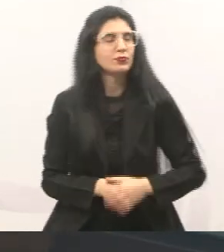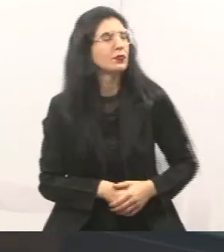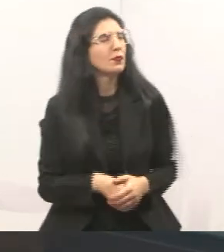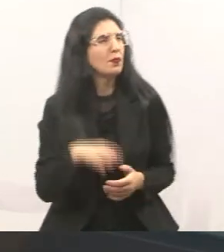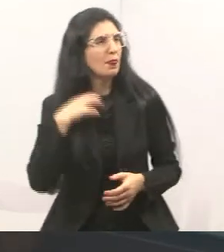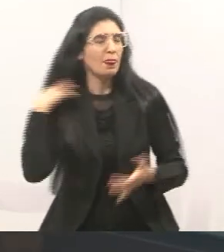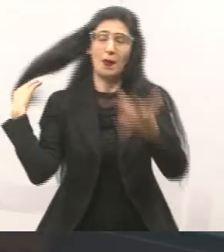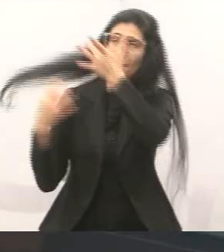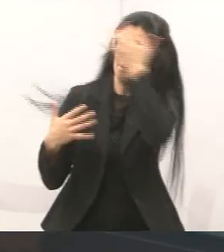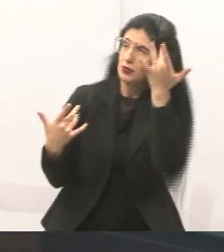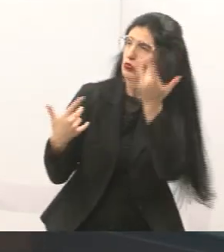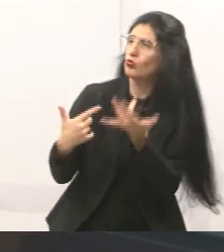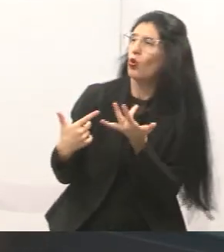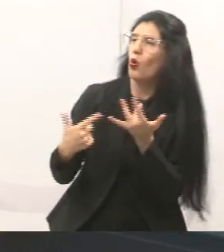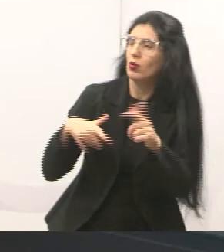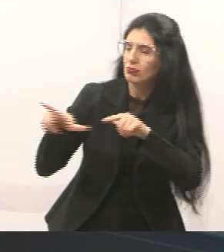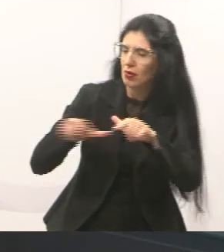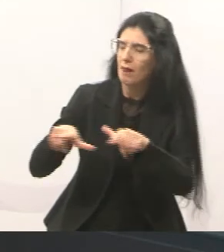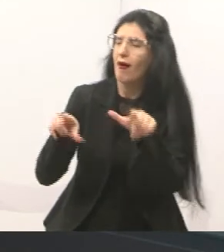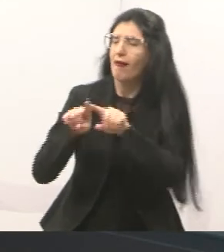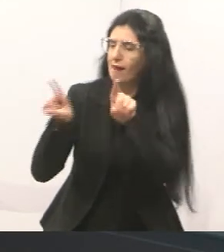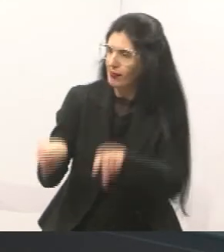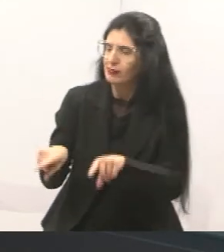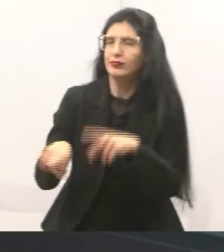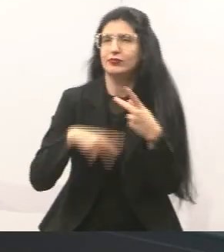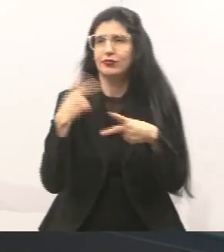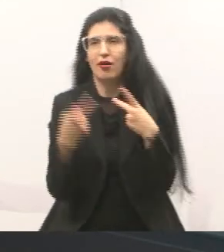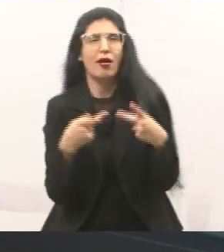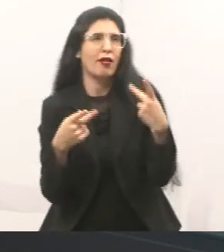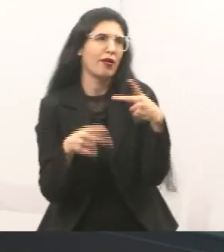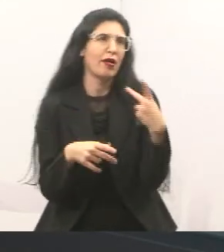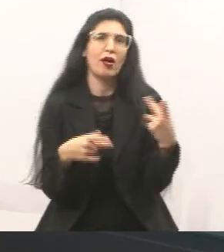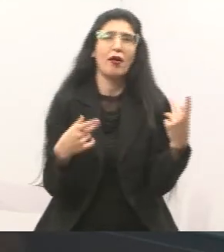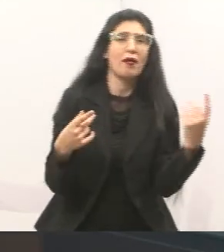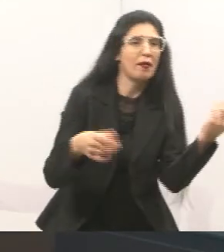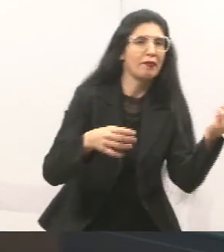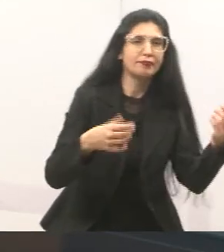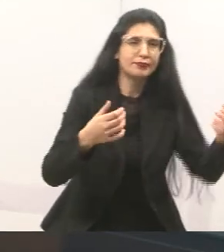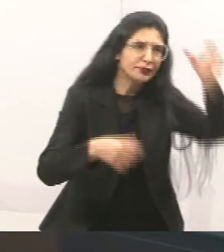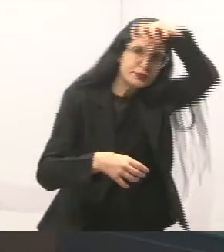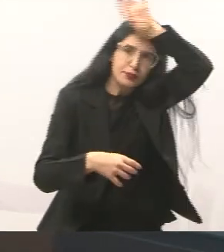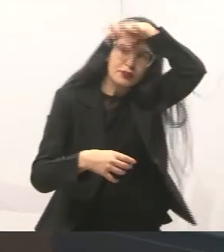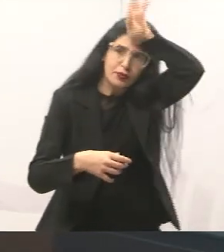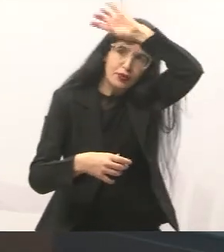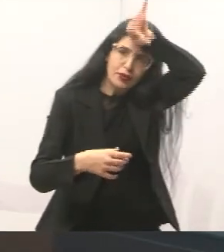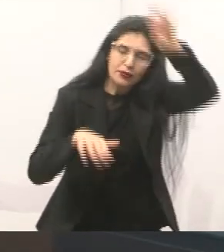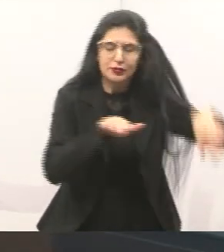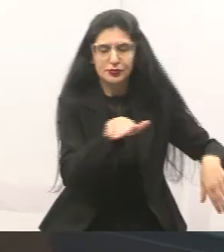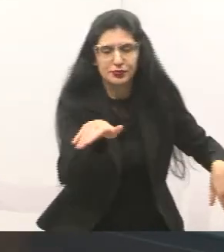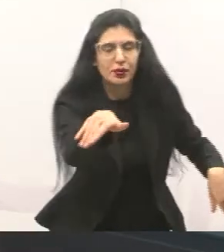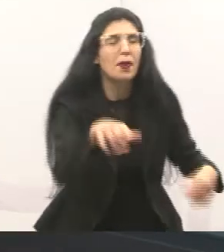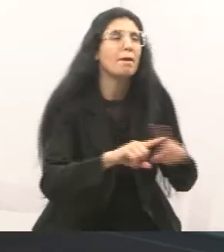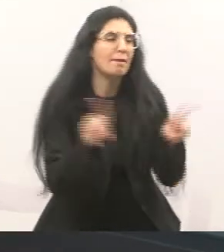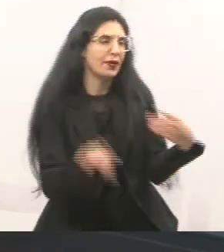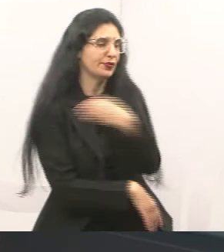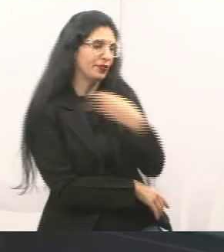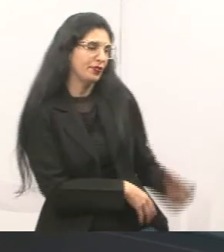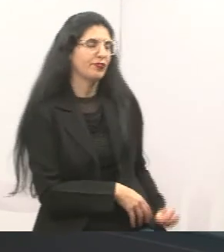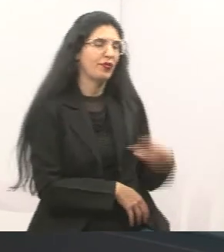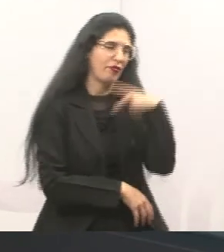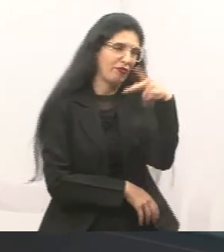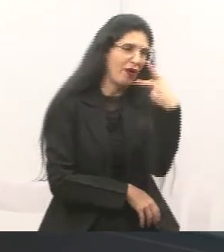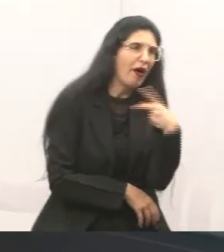servidores e até o poder público. Ora, é para alojar a ambulância, ora o poder público fala que vai ser um outro